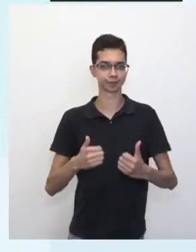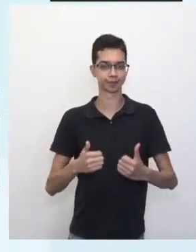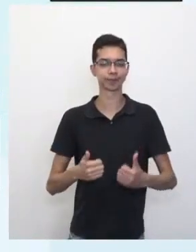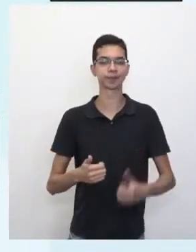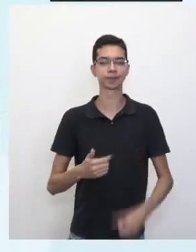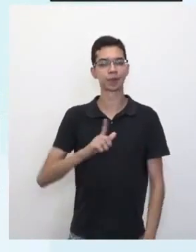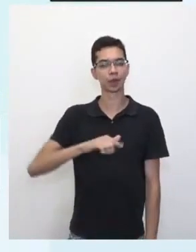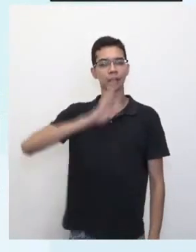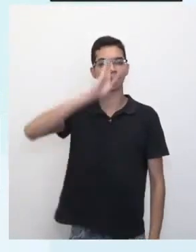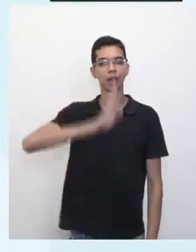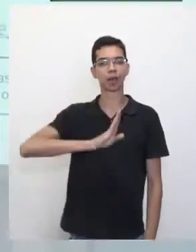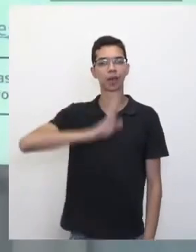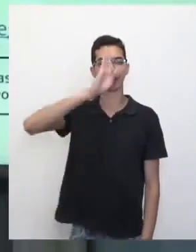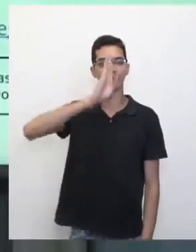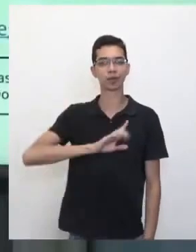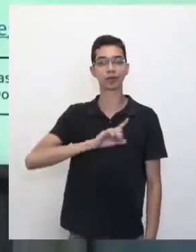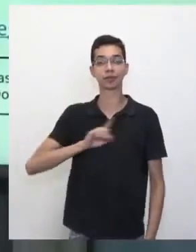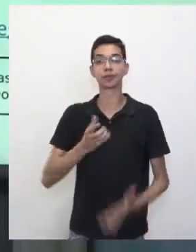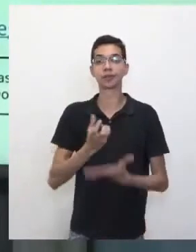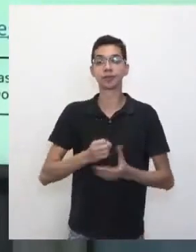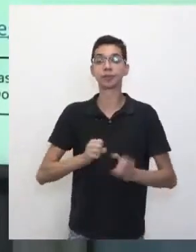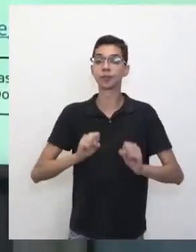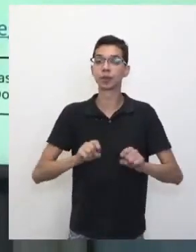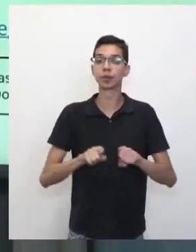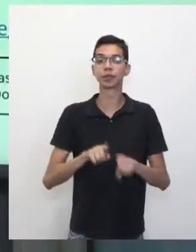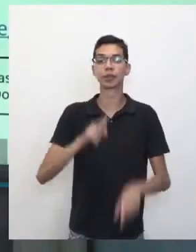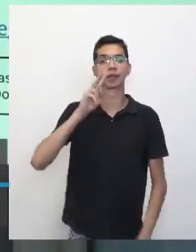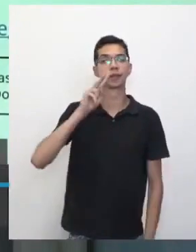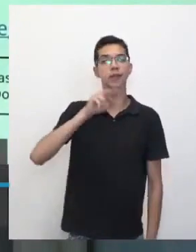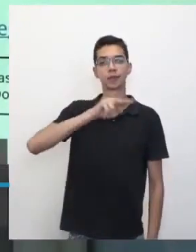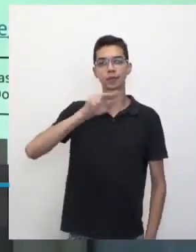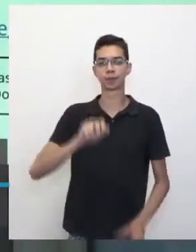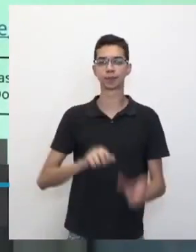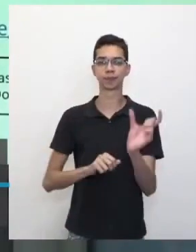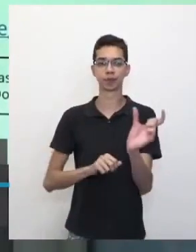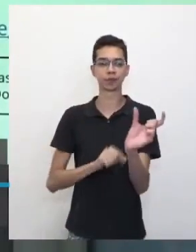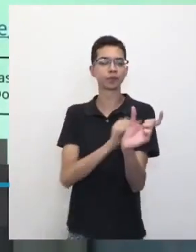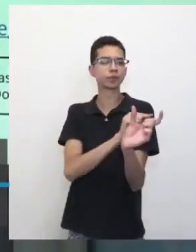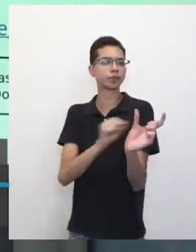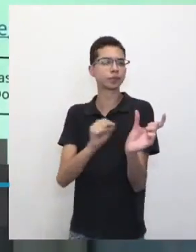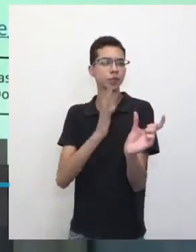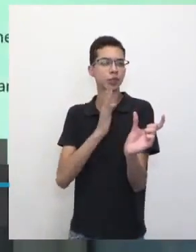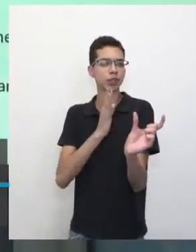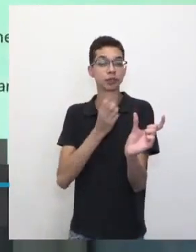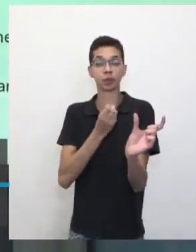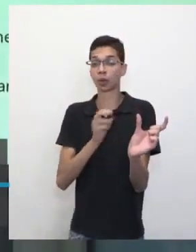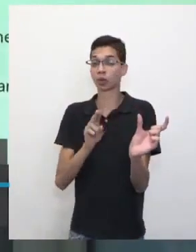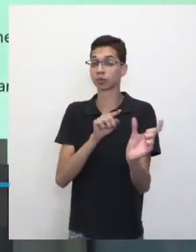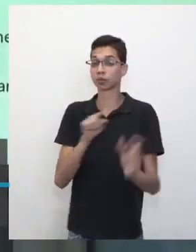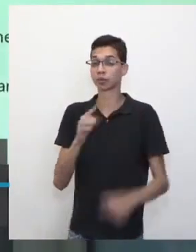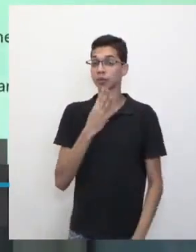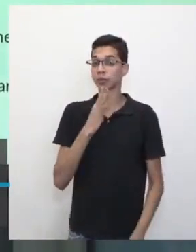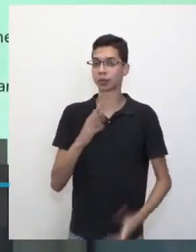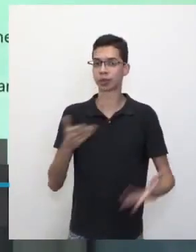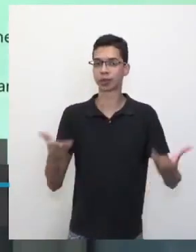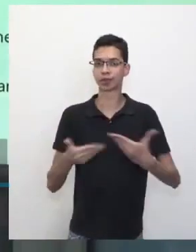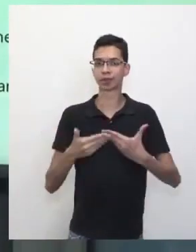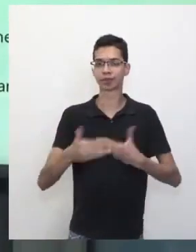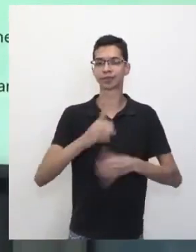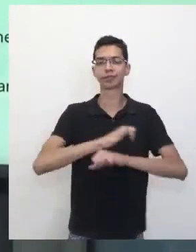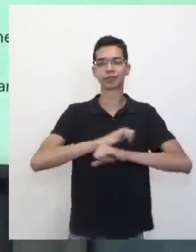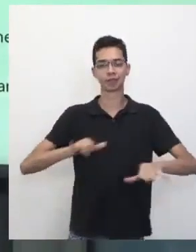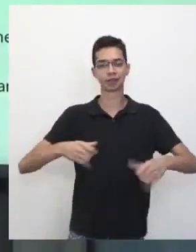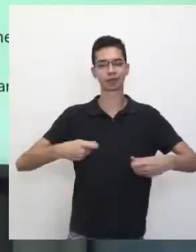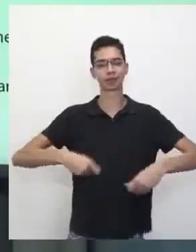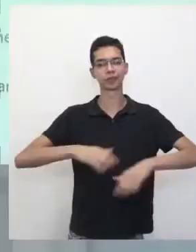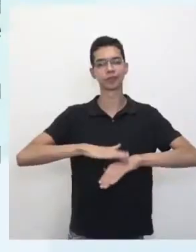de graça, baixa, lê, marca as palavras que você conhece ou não. Né? Vamos para frente agora falar do que você vai ter que fazer. Então, de novo, a gente